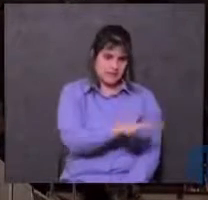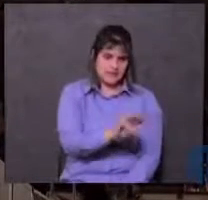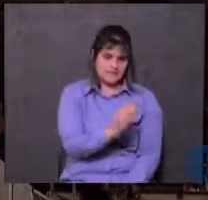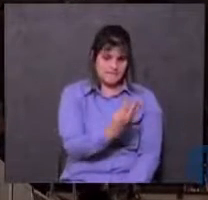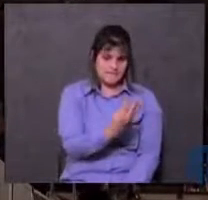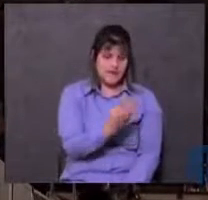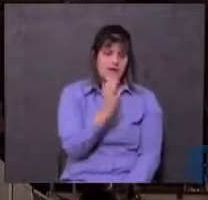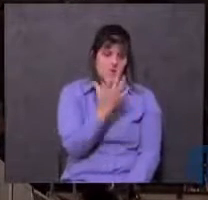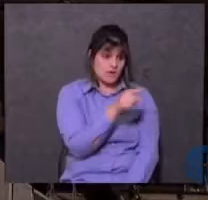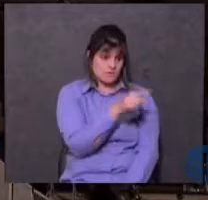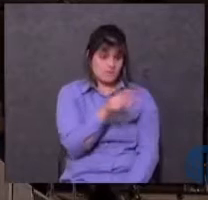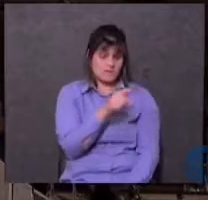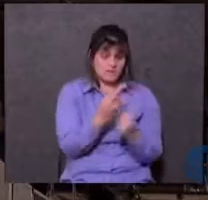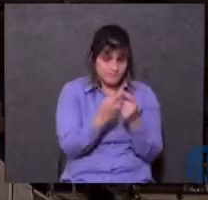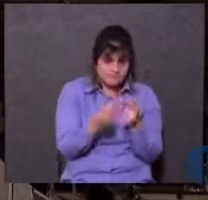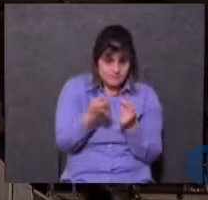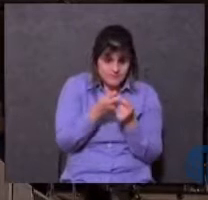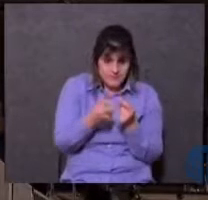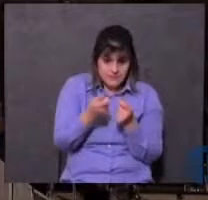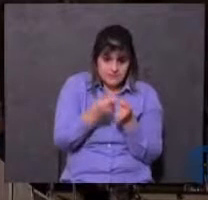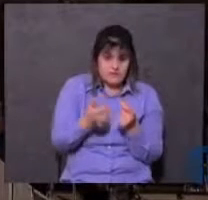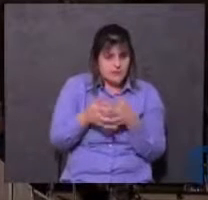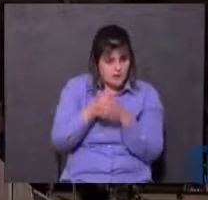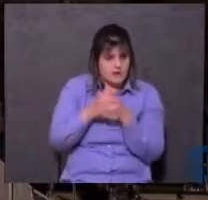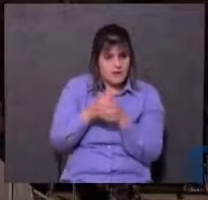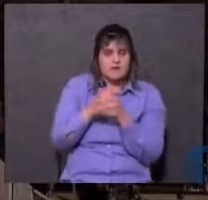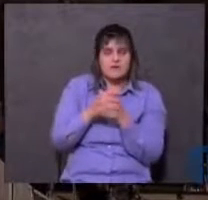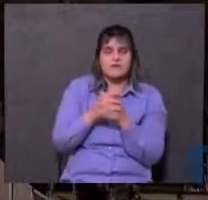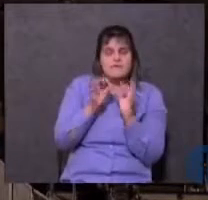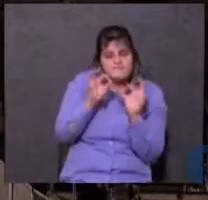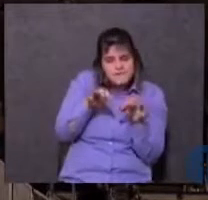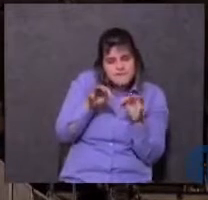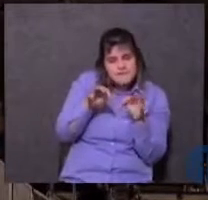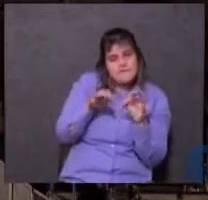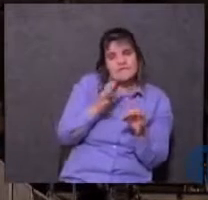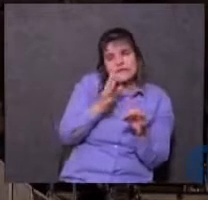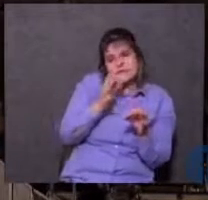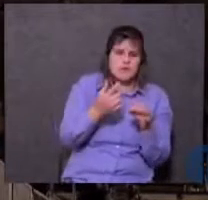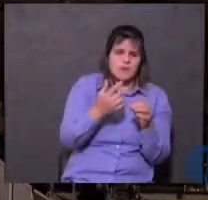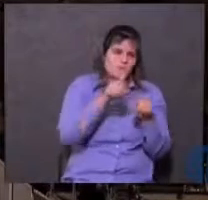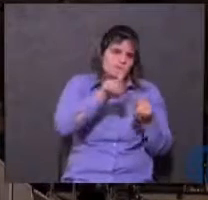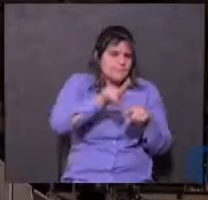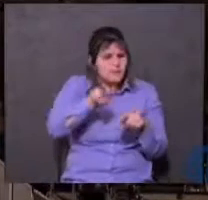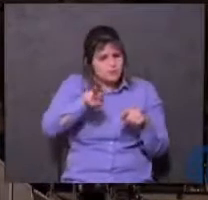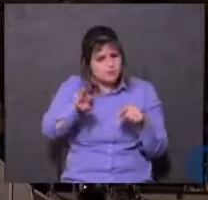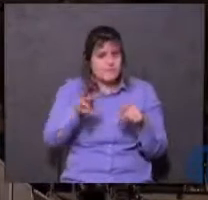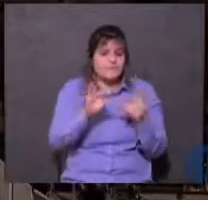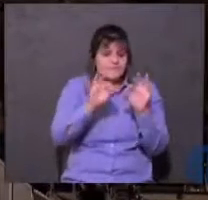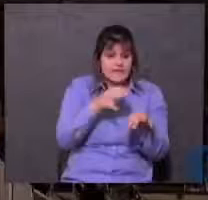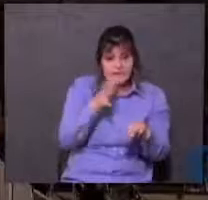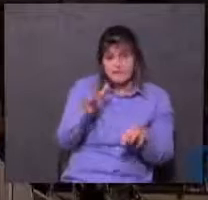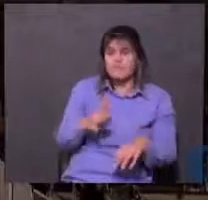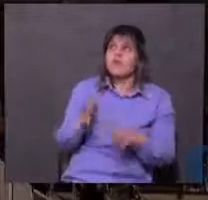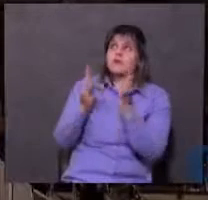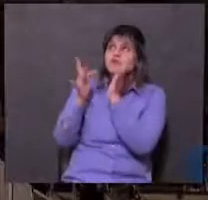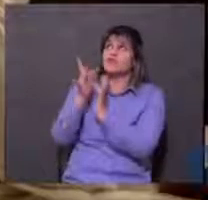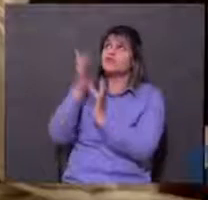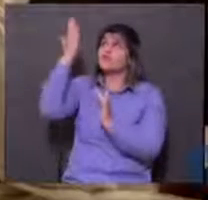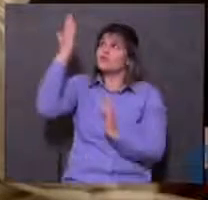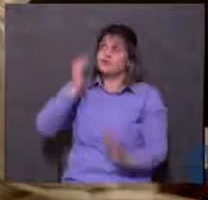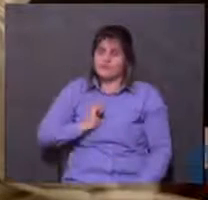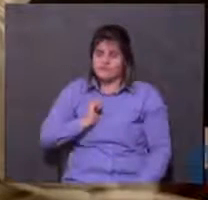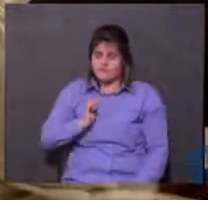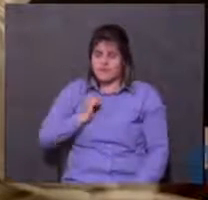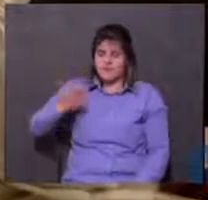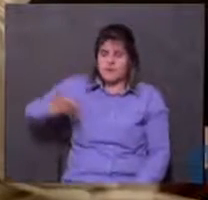quando rezais o terço, dizei depois de cada mistério: ó meu Jesus,